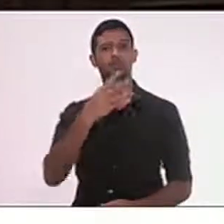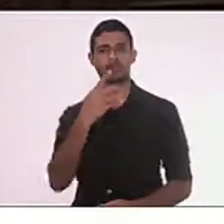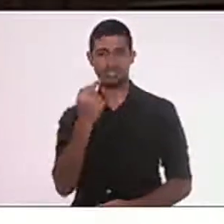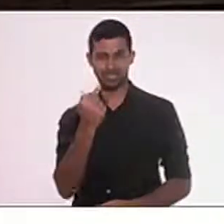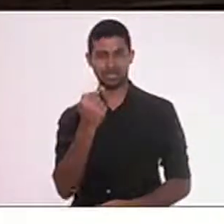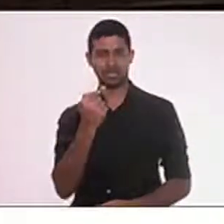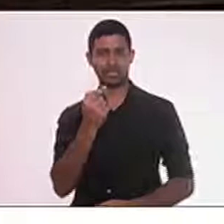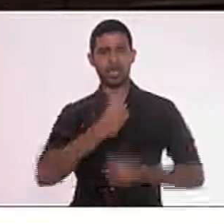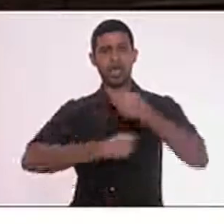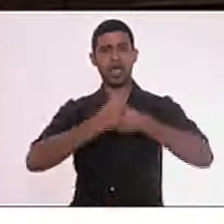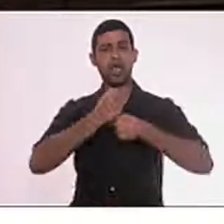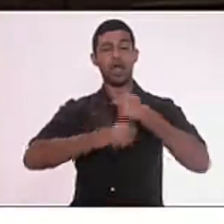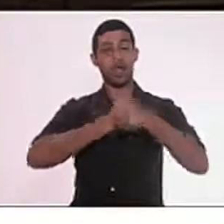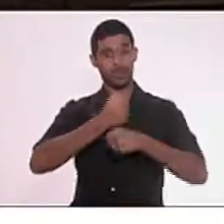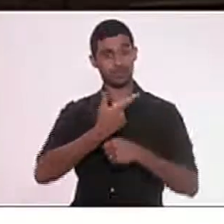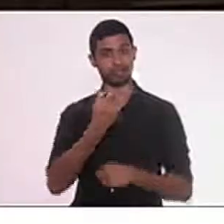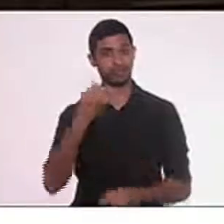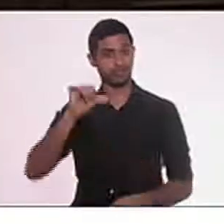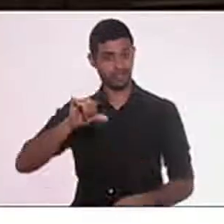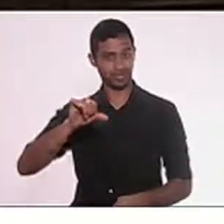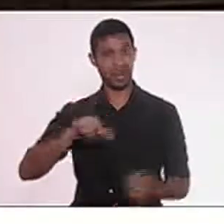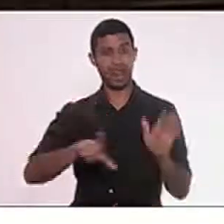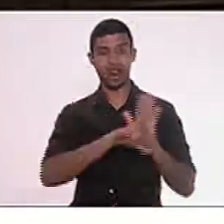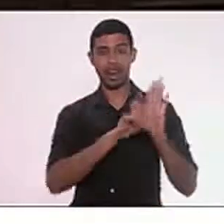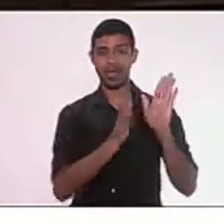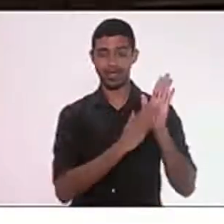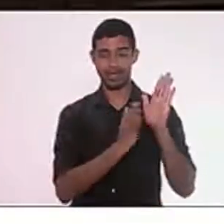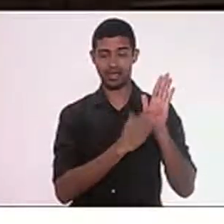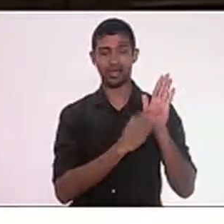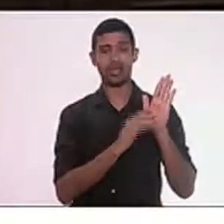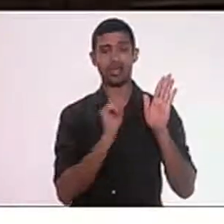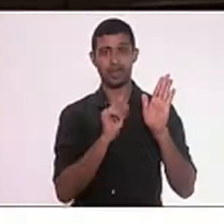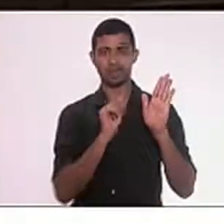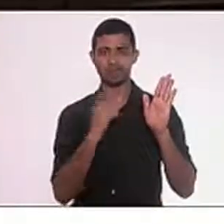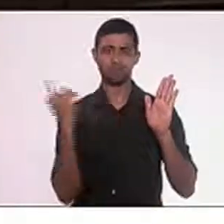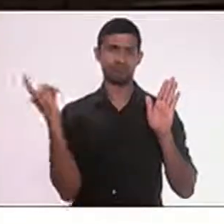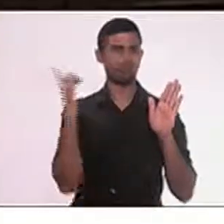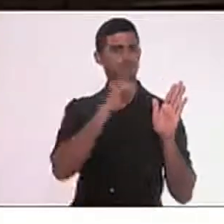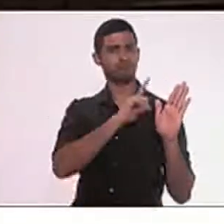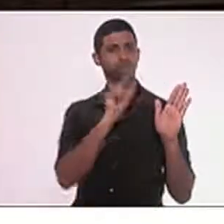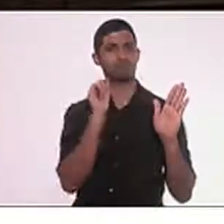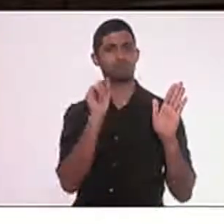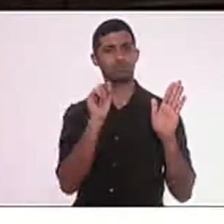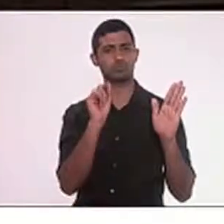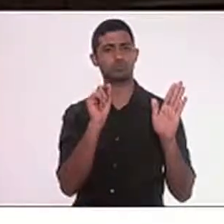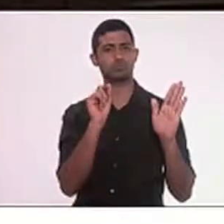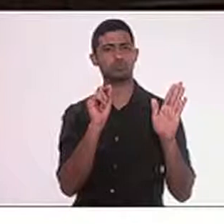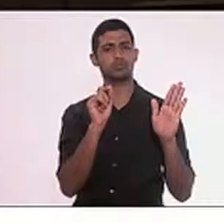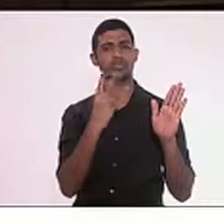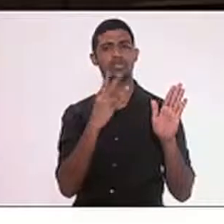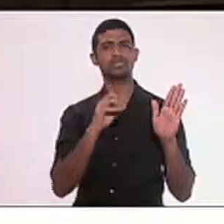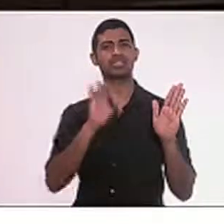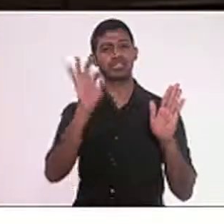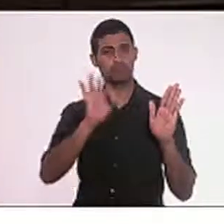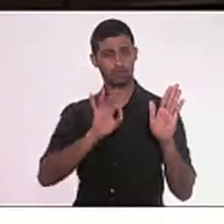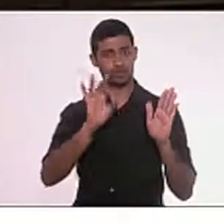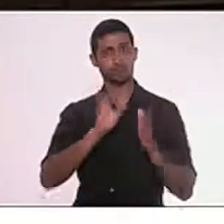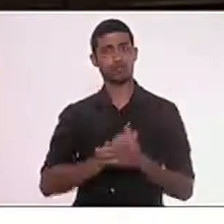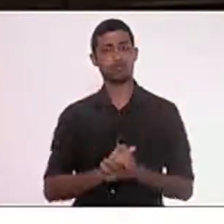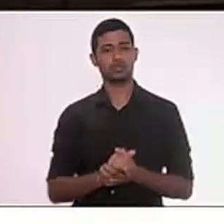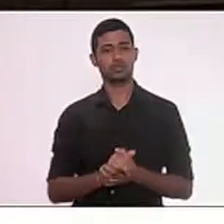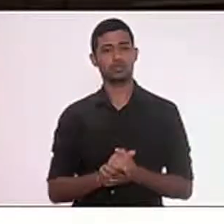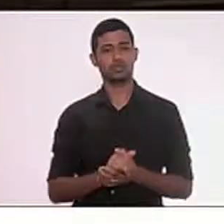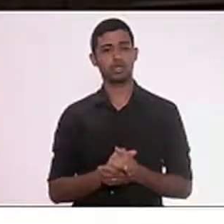11.947 de 2009, que foi a lei que instituiu a aquisição de pelo menos 30%